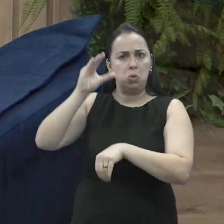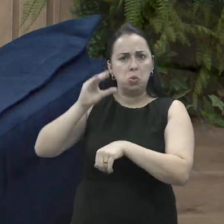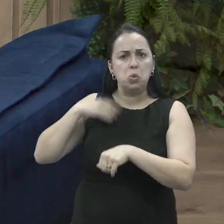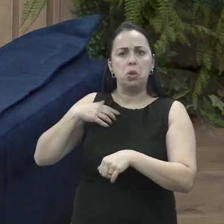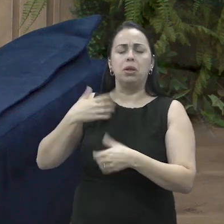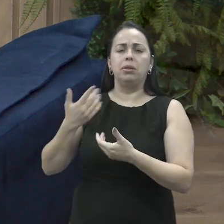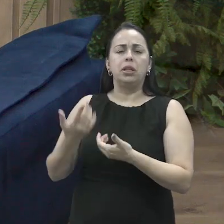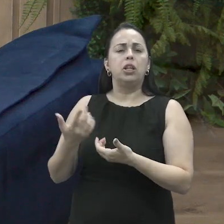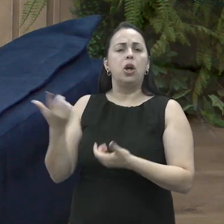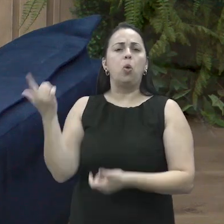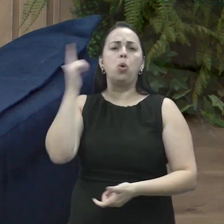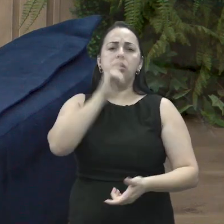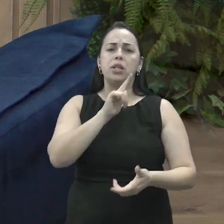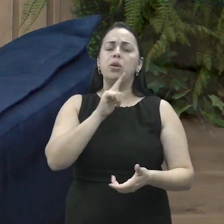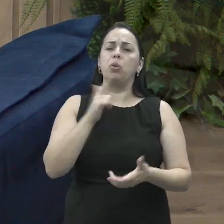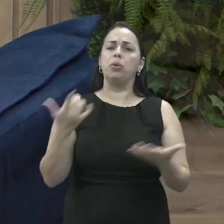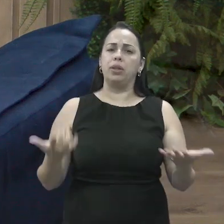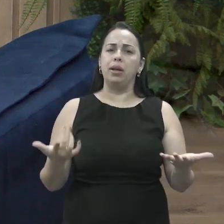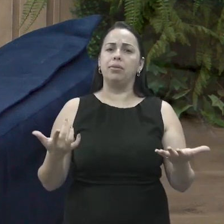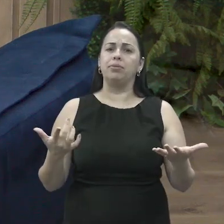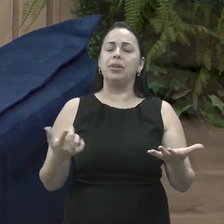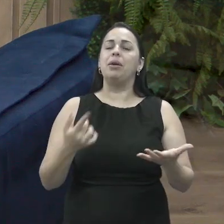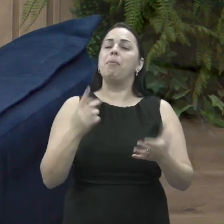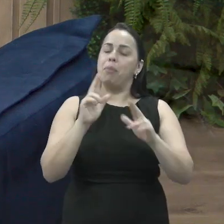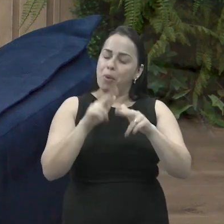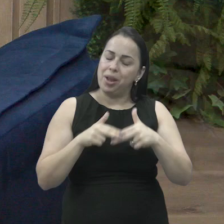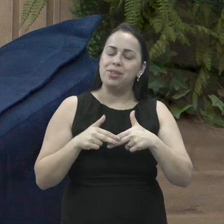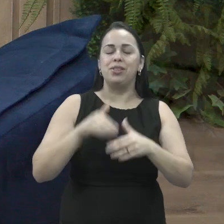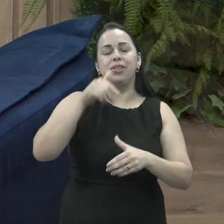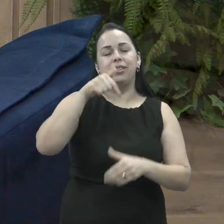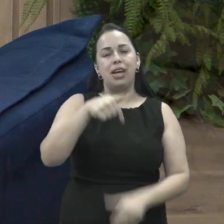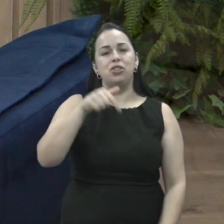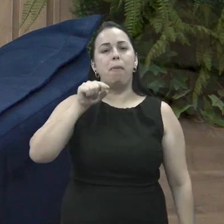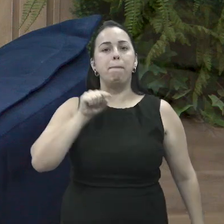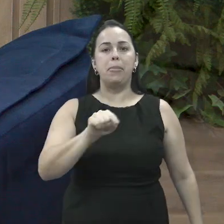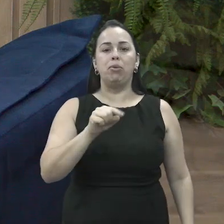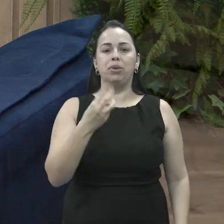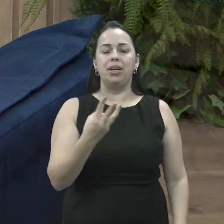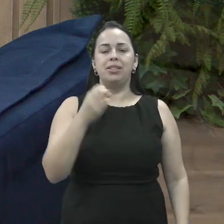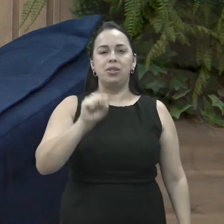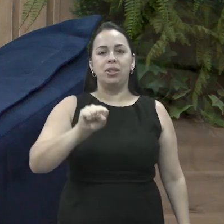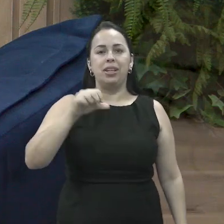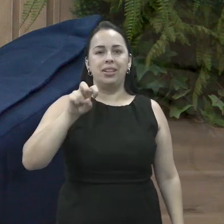capacitação, que nos deu o resultado dos mais de